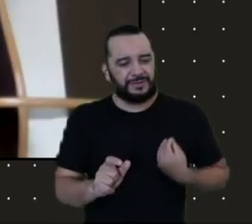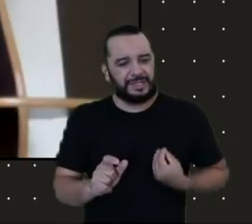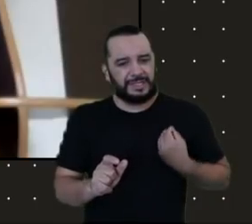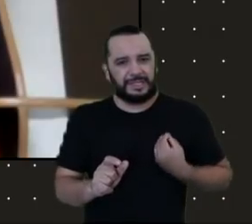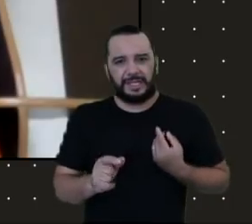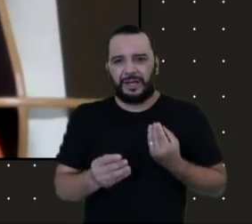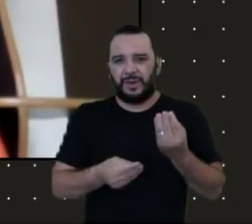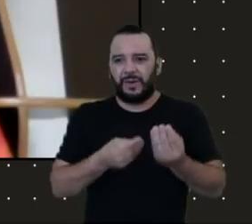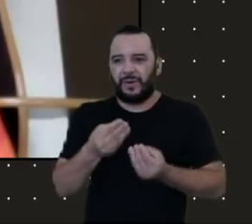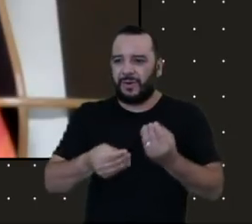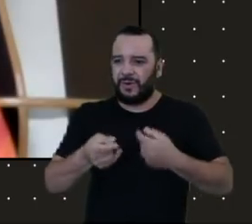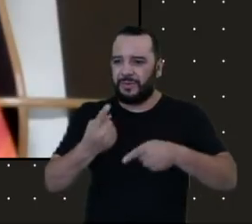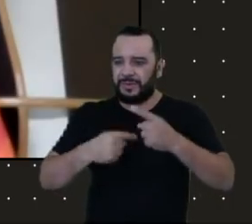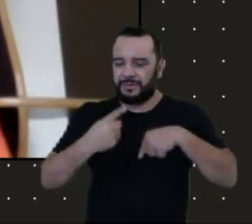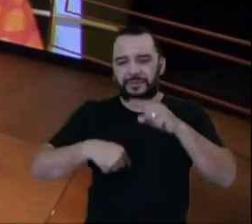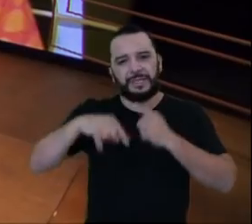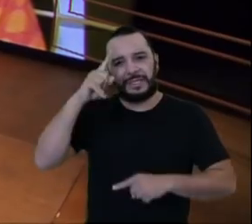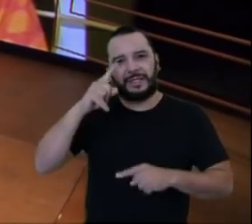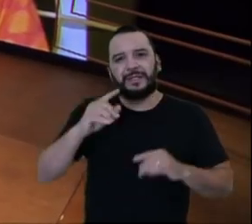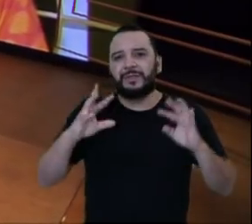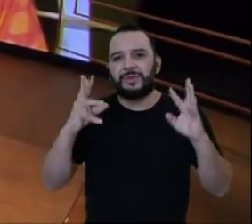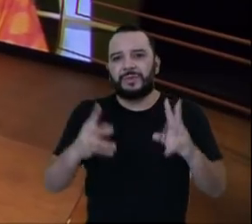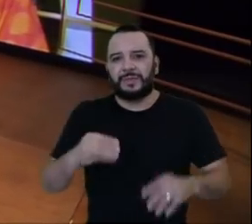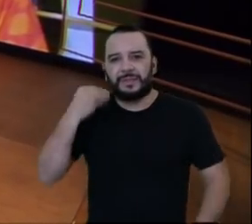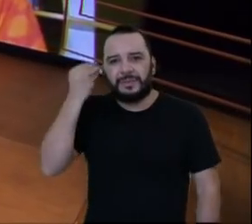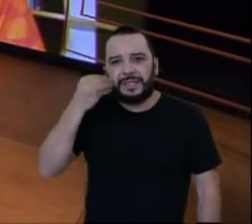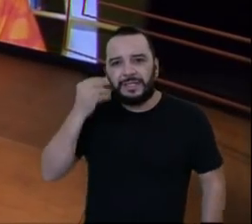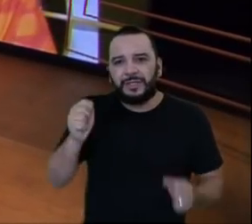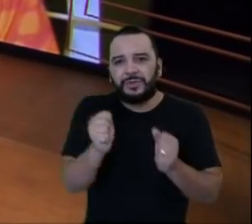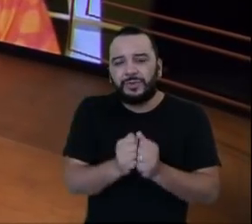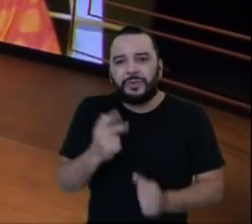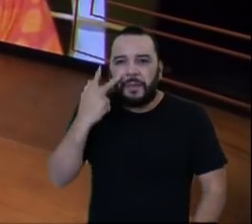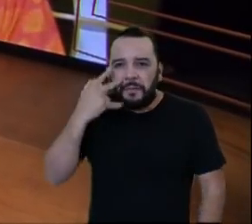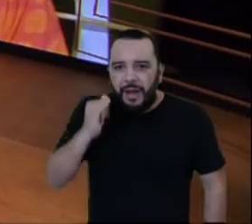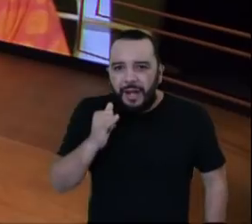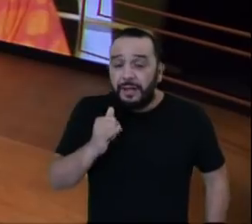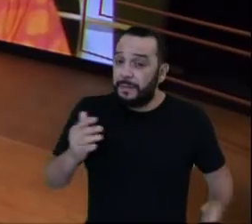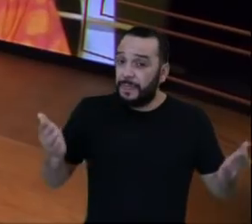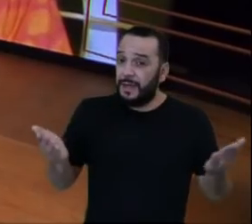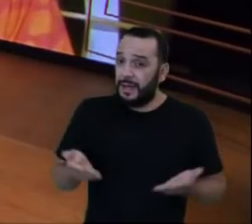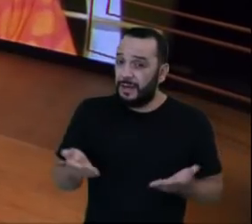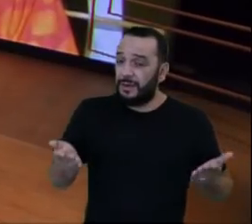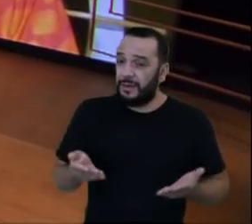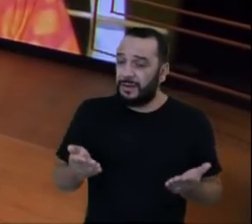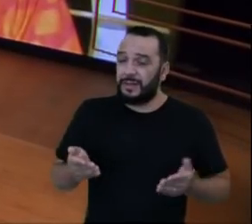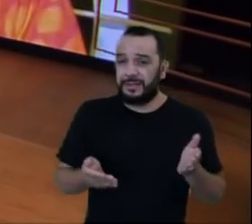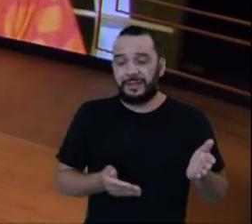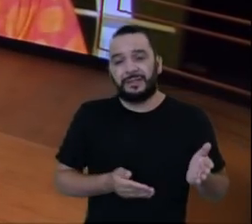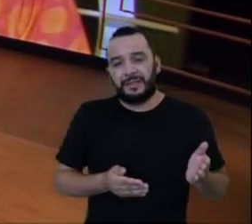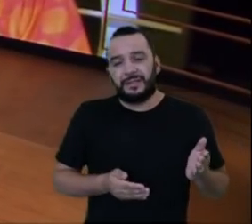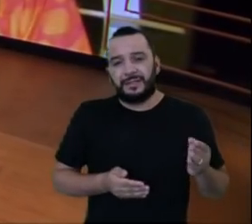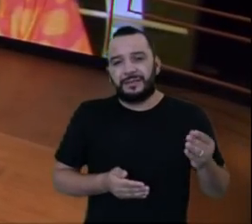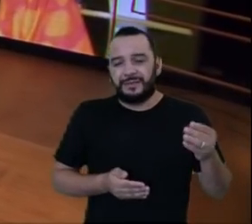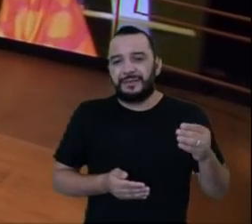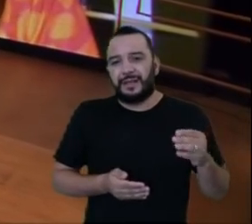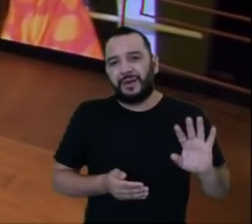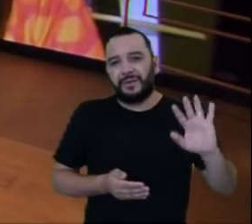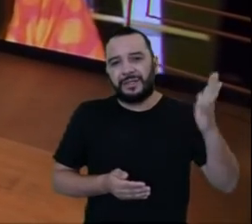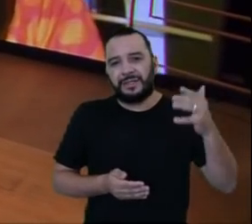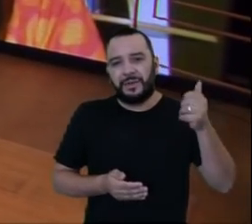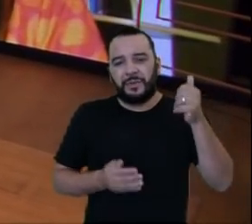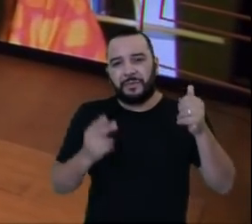E aí, isso tudo é contado no livro. Aí mudou o título. Em vez de ser Viver com Arte, passou a ser